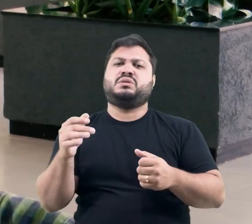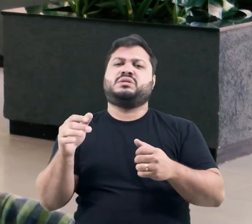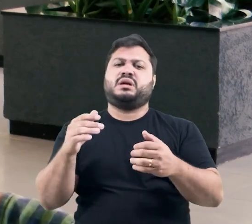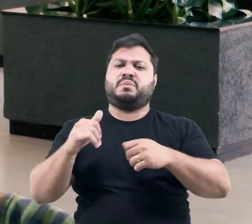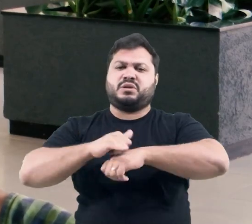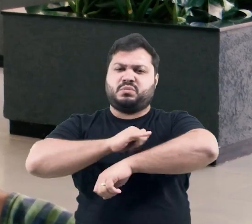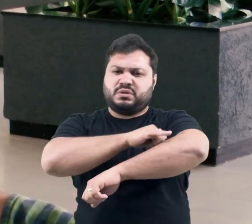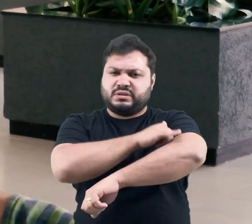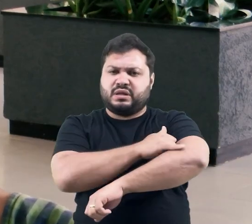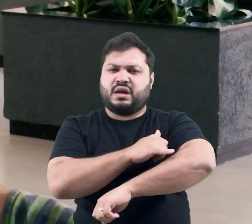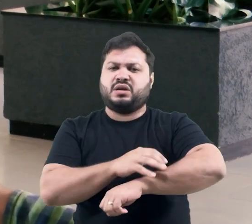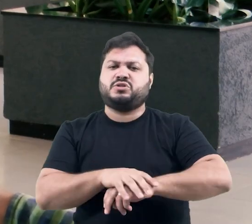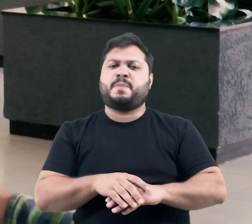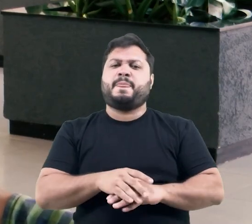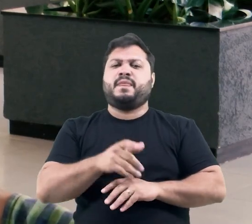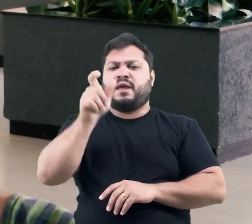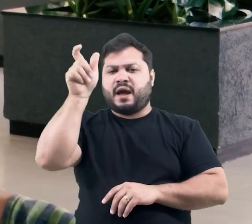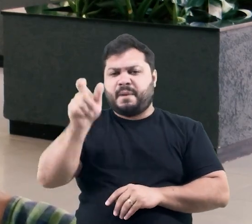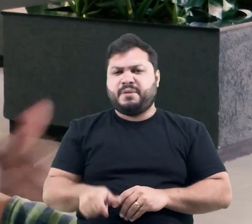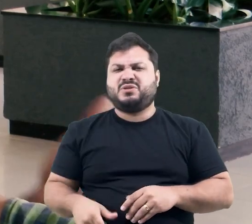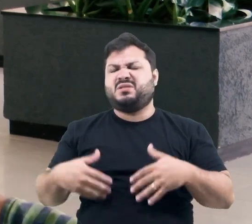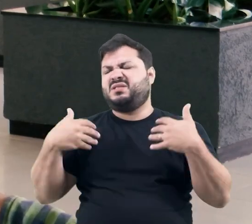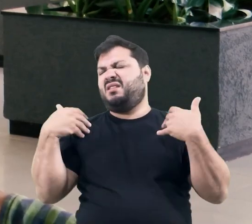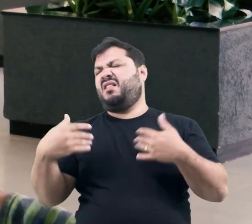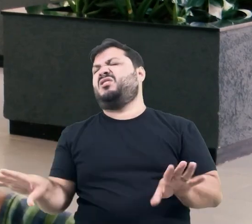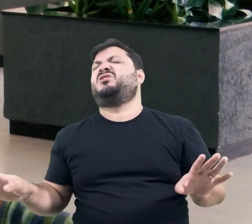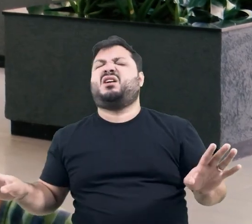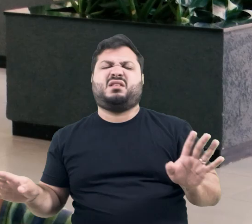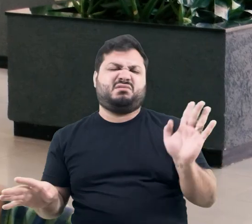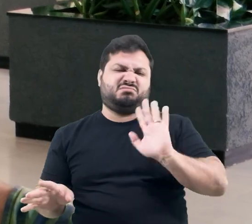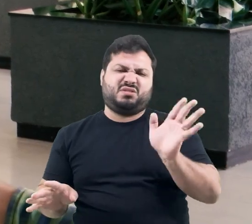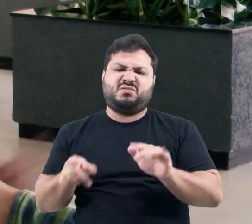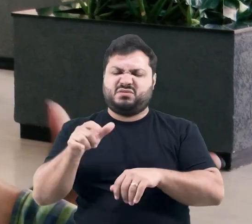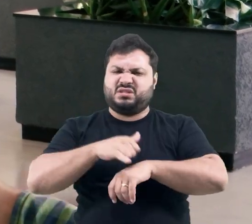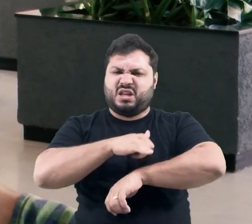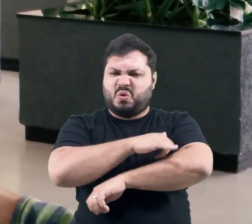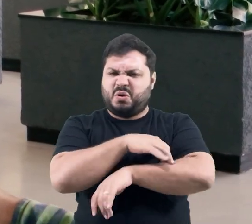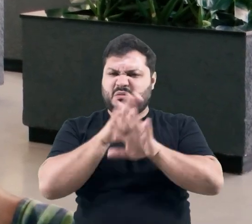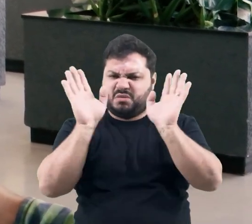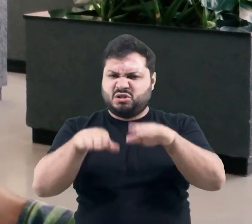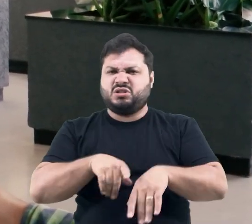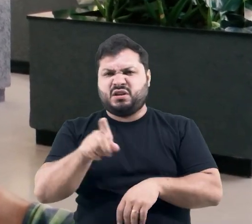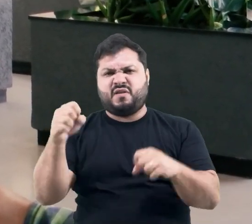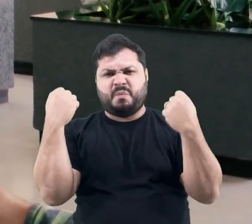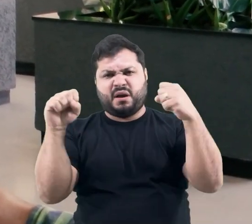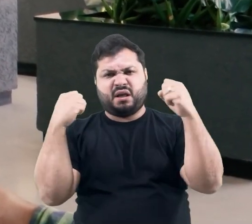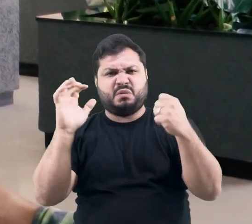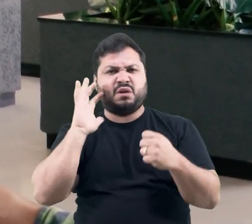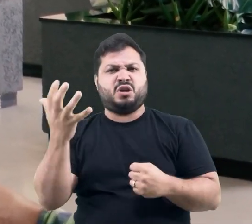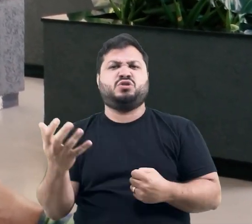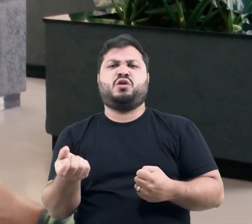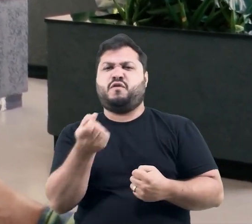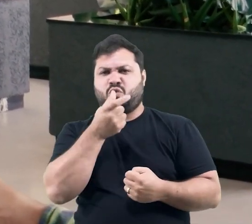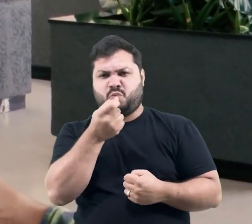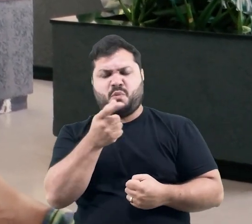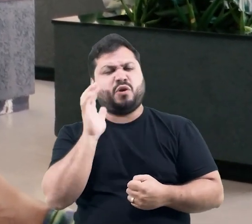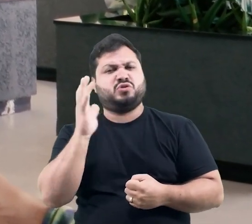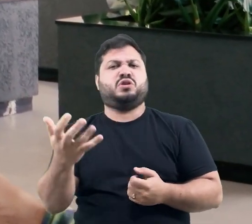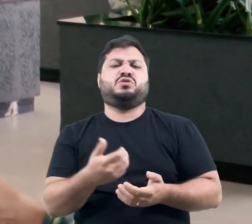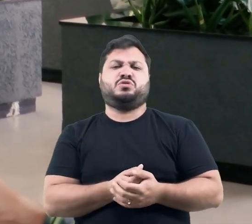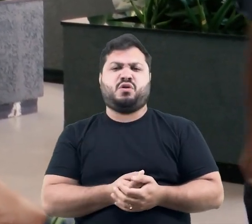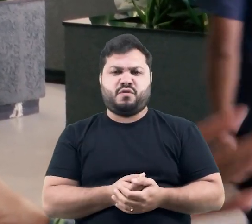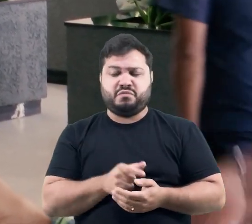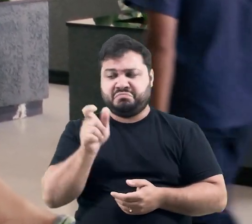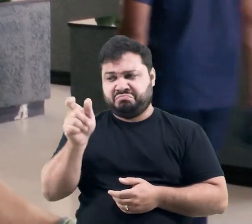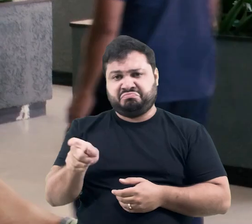da obesidade a pessoa ser relaxada. Ah, não, a pessoa é gorda. Imagina, vai pra academia que resolve, toma um remédio que